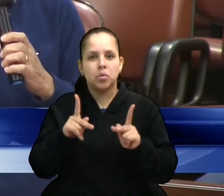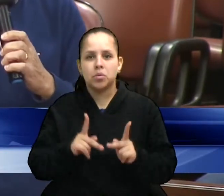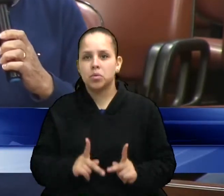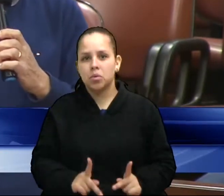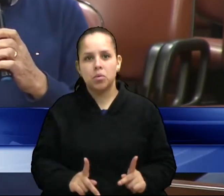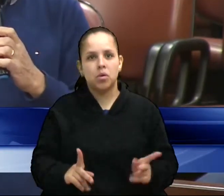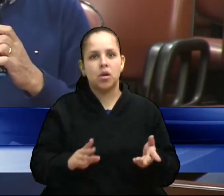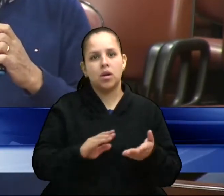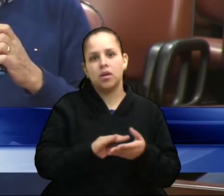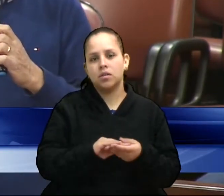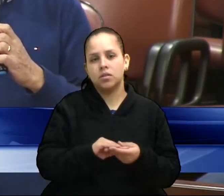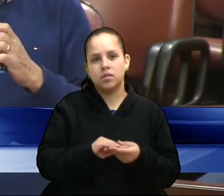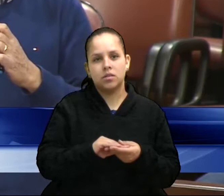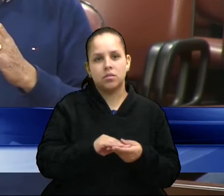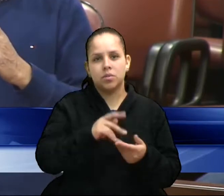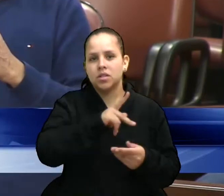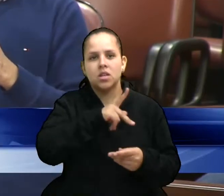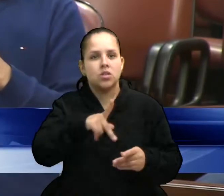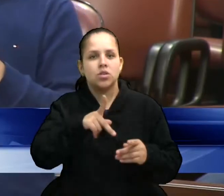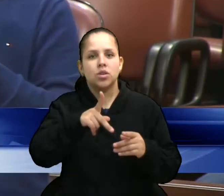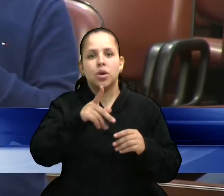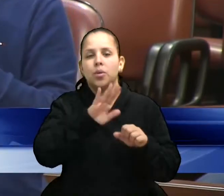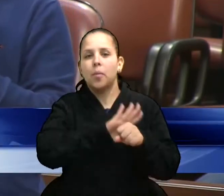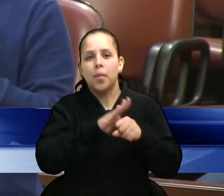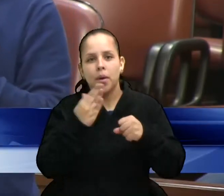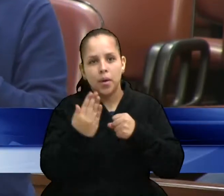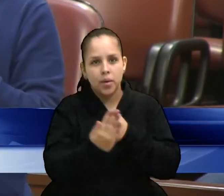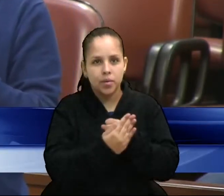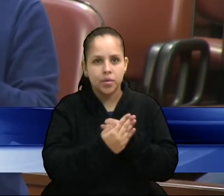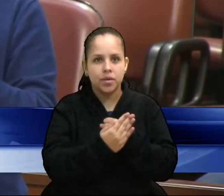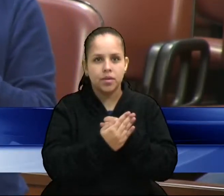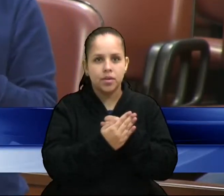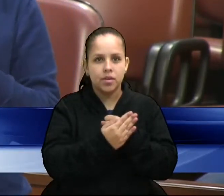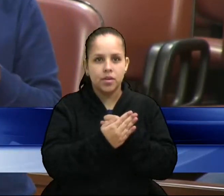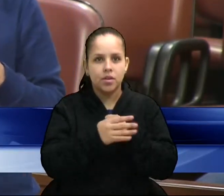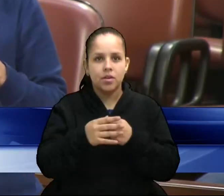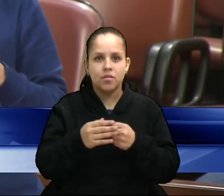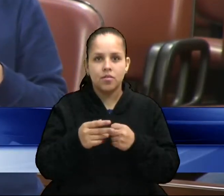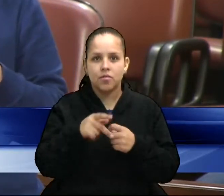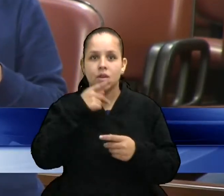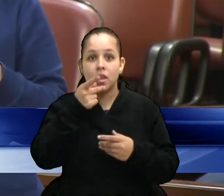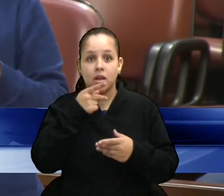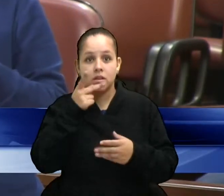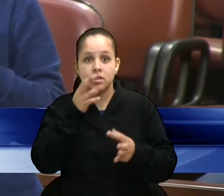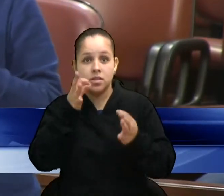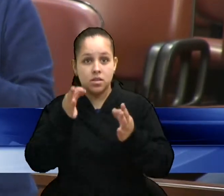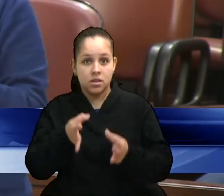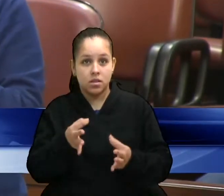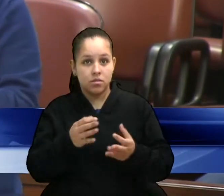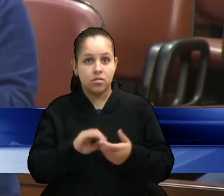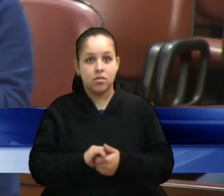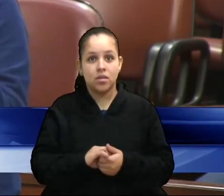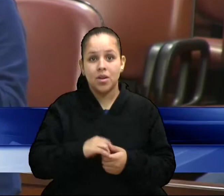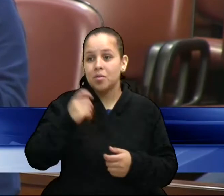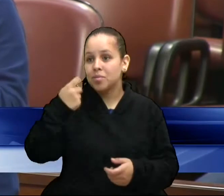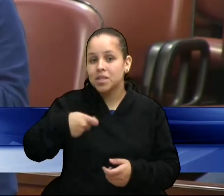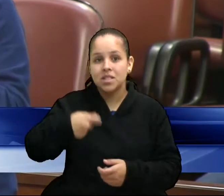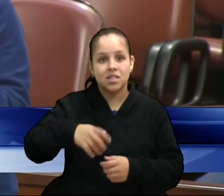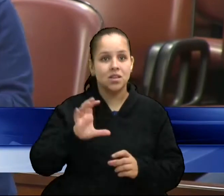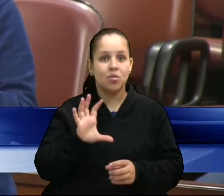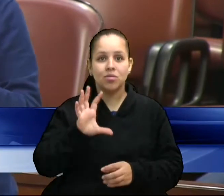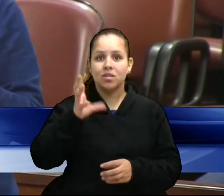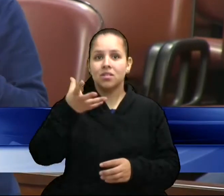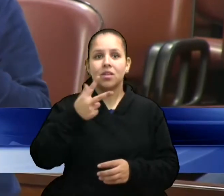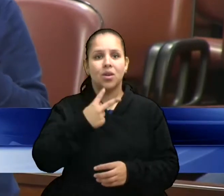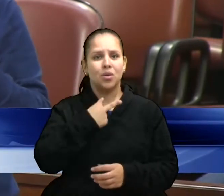presidentes de bairros e tal, que definirem que isto é necessário, isso precisa acontecer, isso não